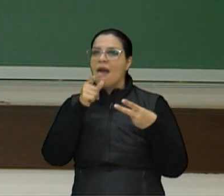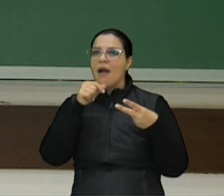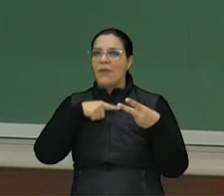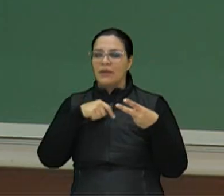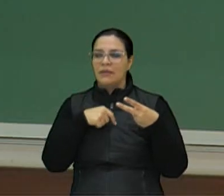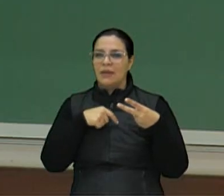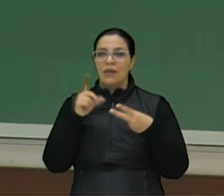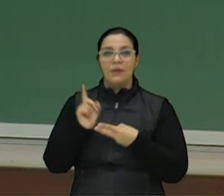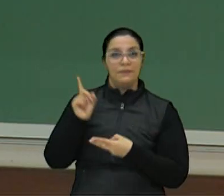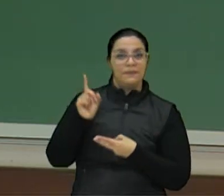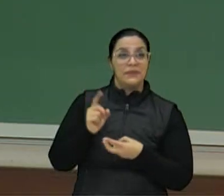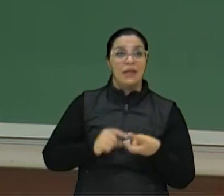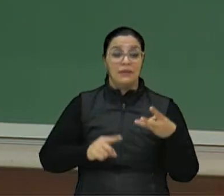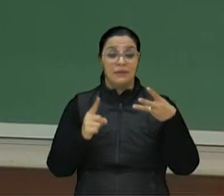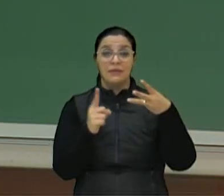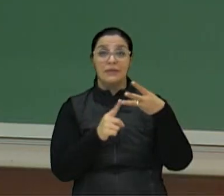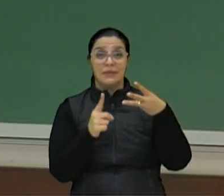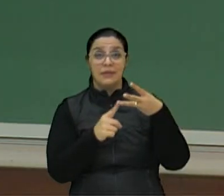Vamos para a segunda técnica?